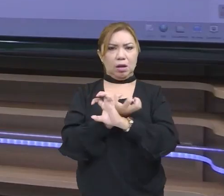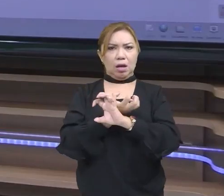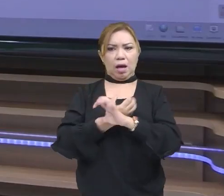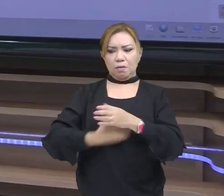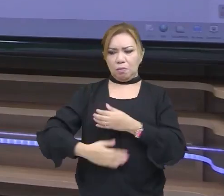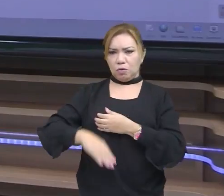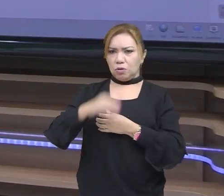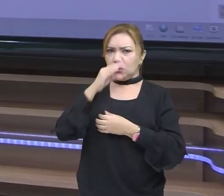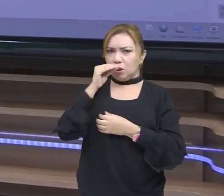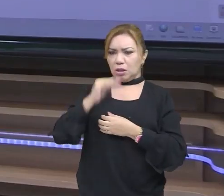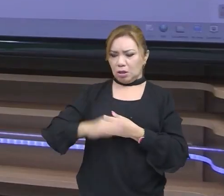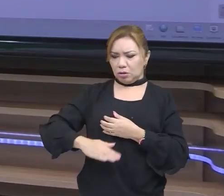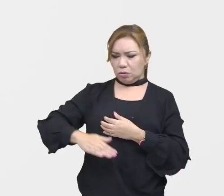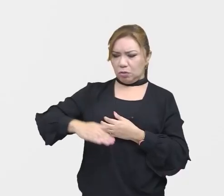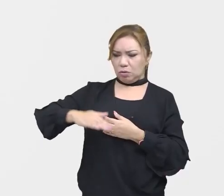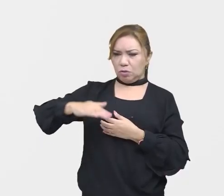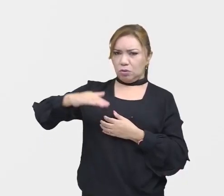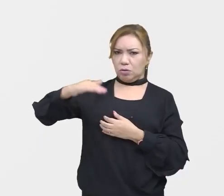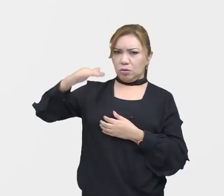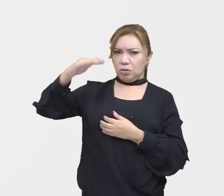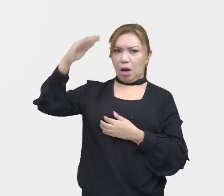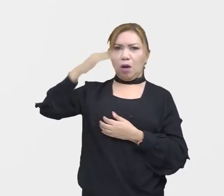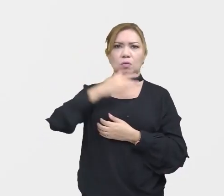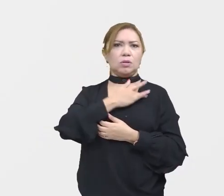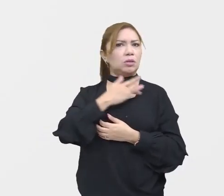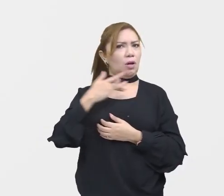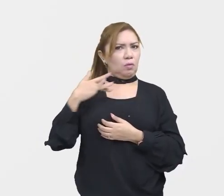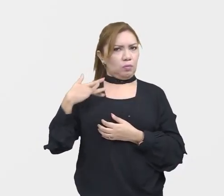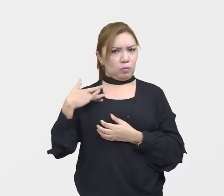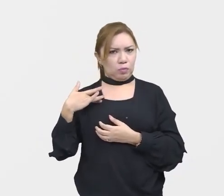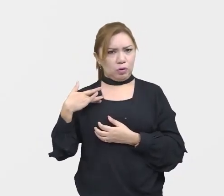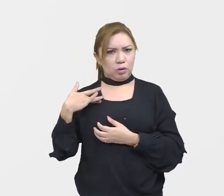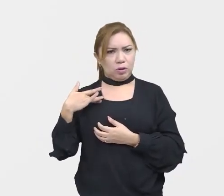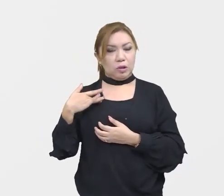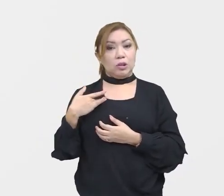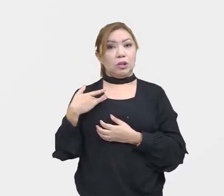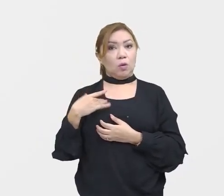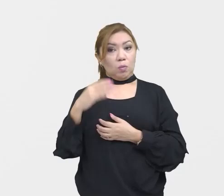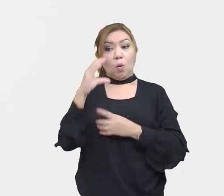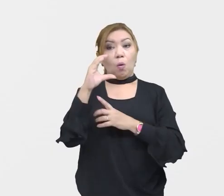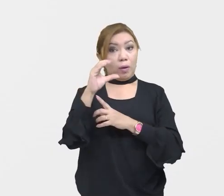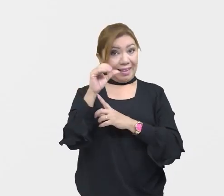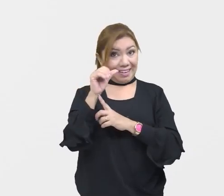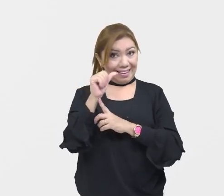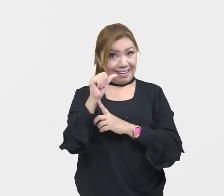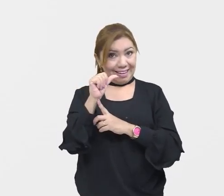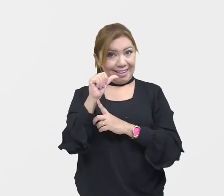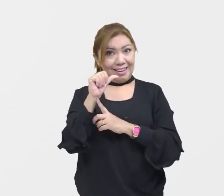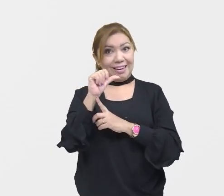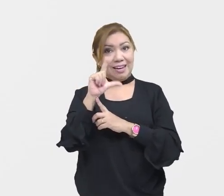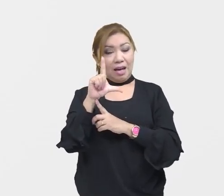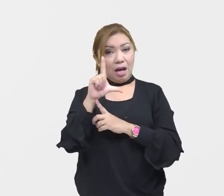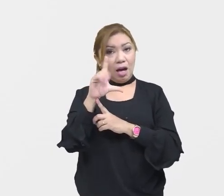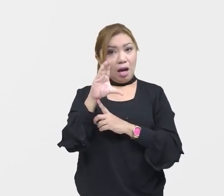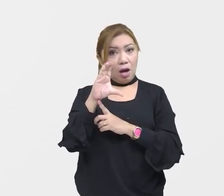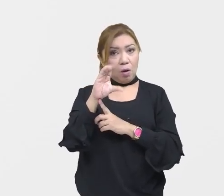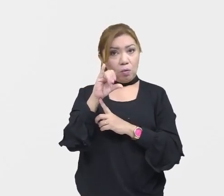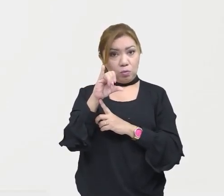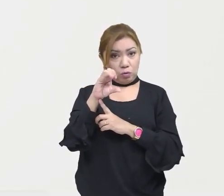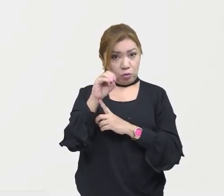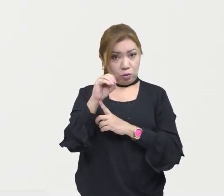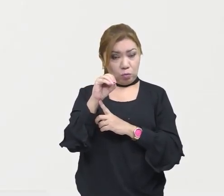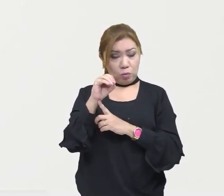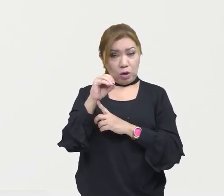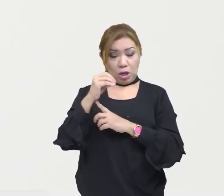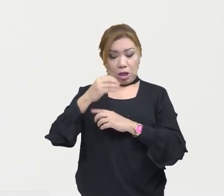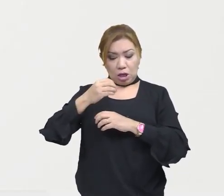saudável. Então, os ossos, eles ajudam na constituição, o cálcio, ele nos ajuda